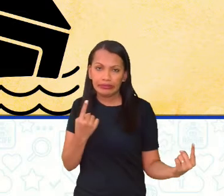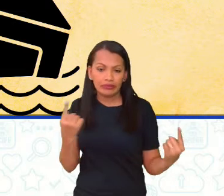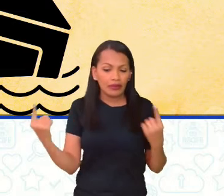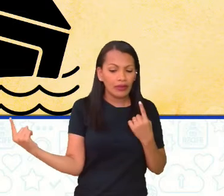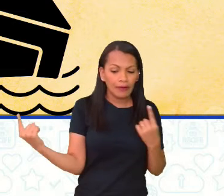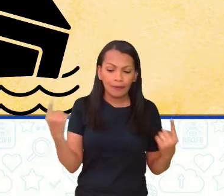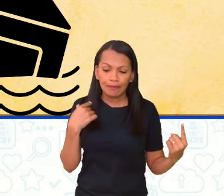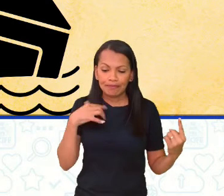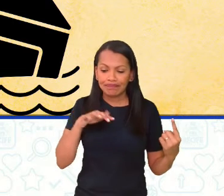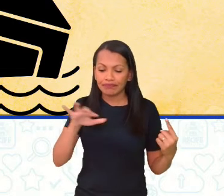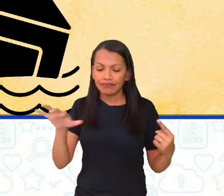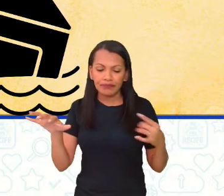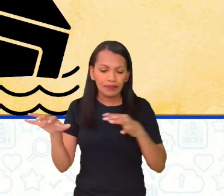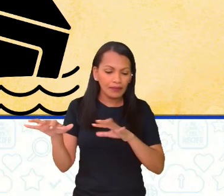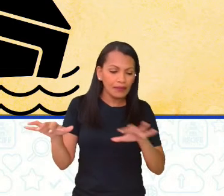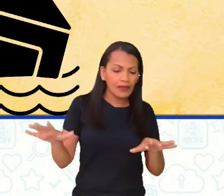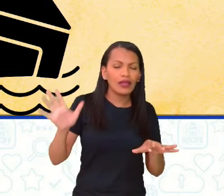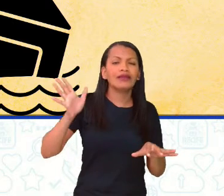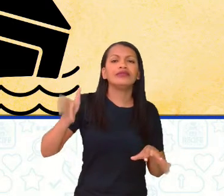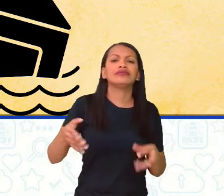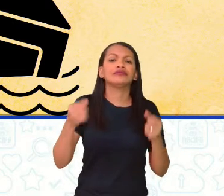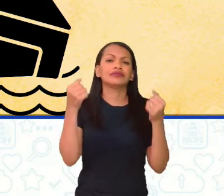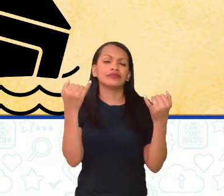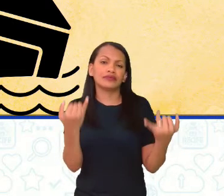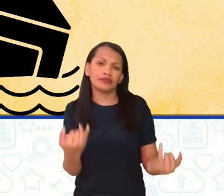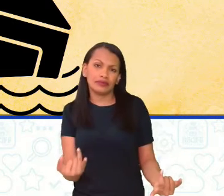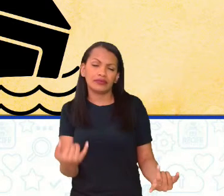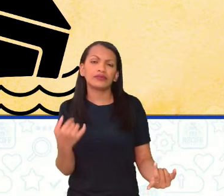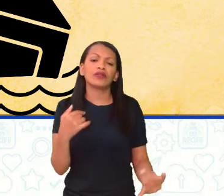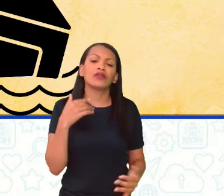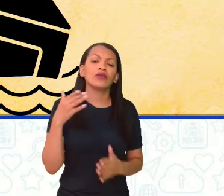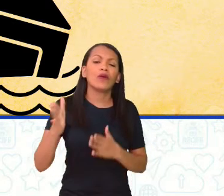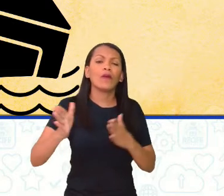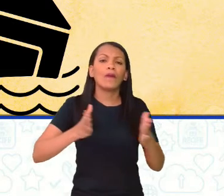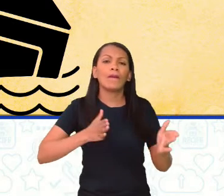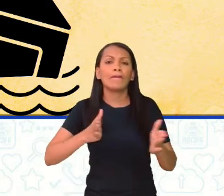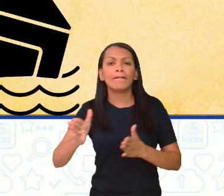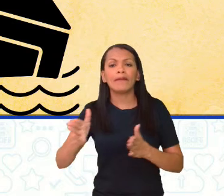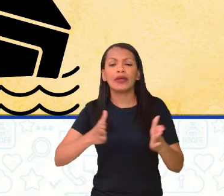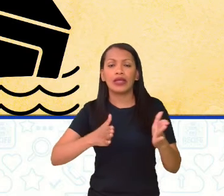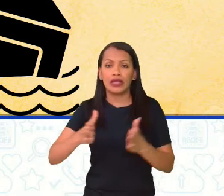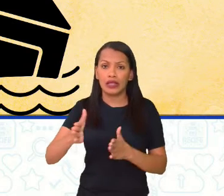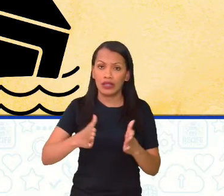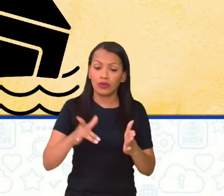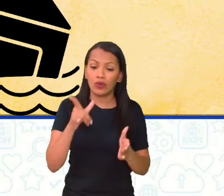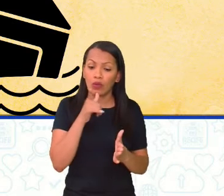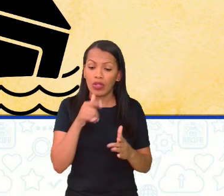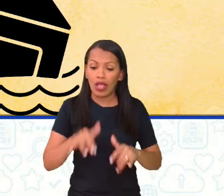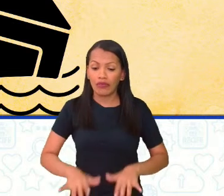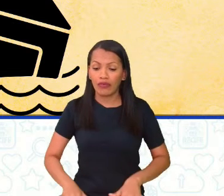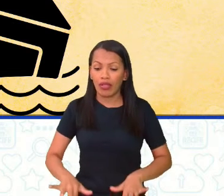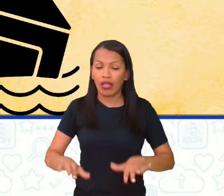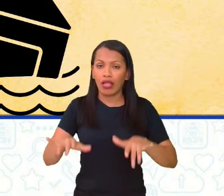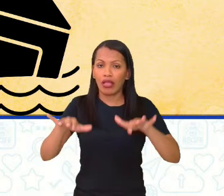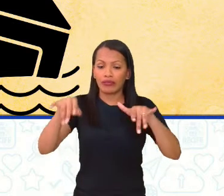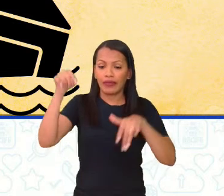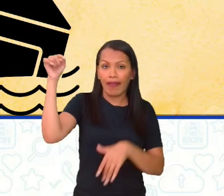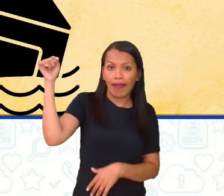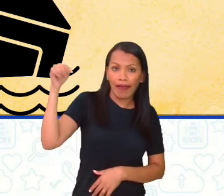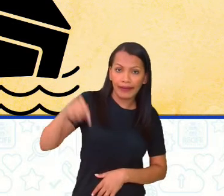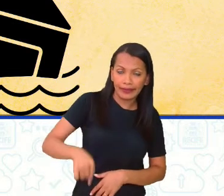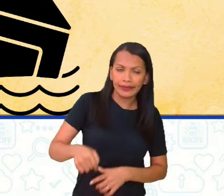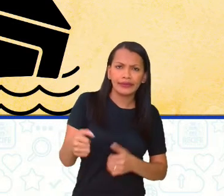tanto, que é o que a gente já falou, né? Quando a gente estava naquele período das enchentes aqui, professor Gilson, a gente falou